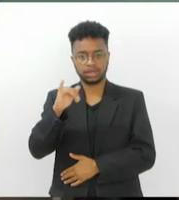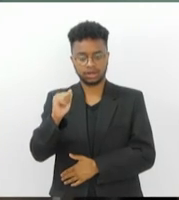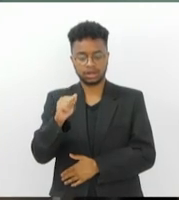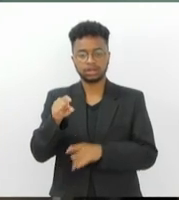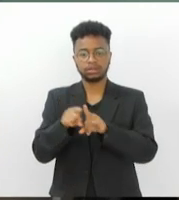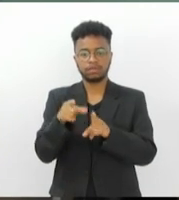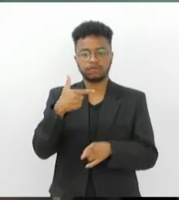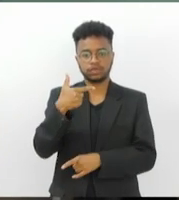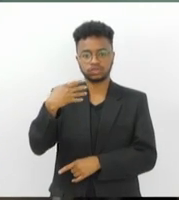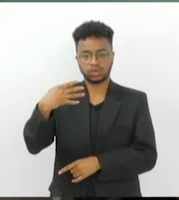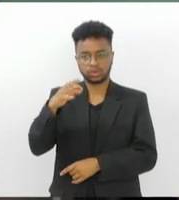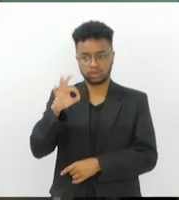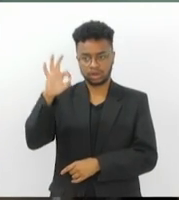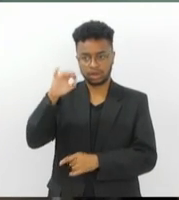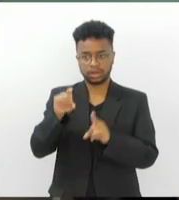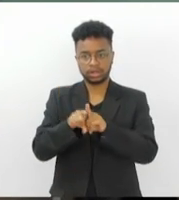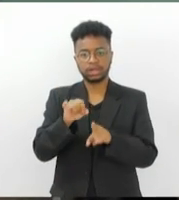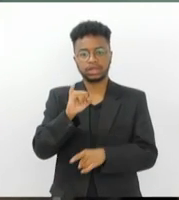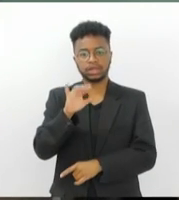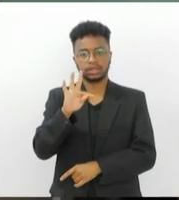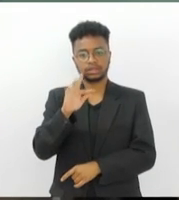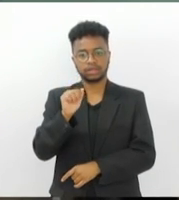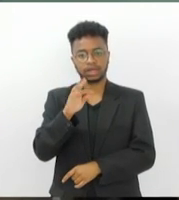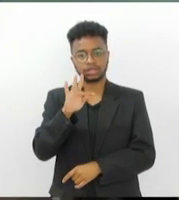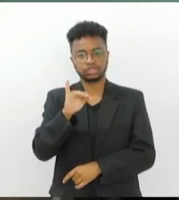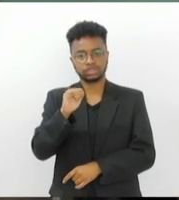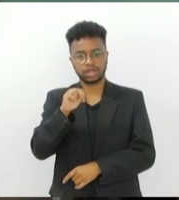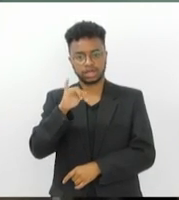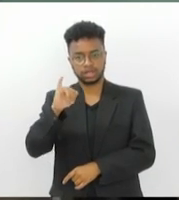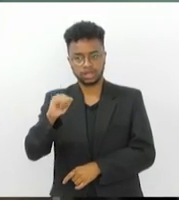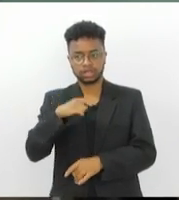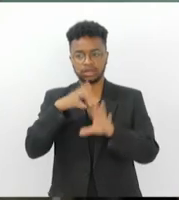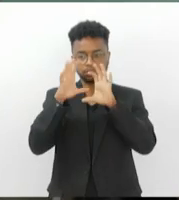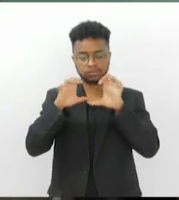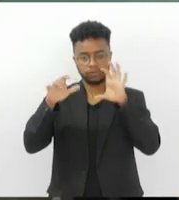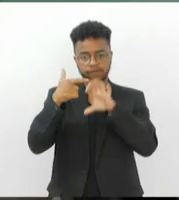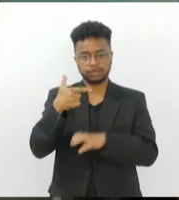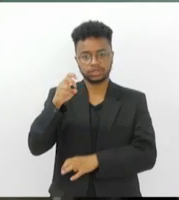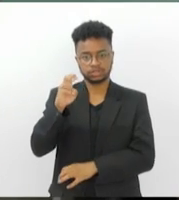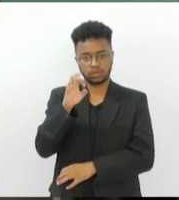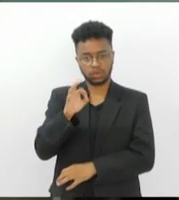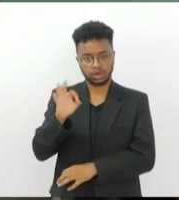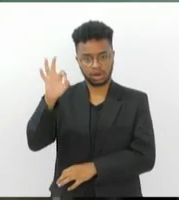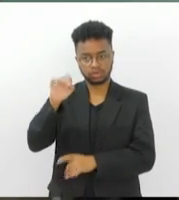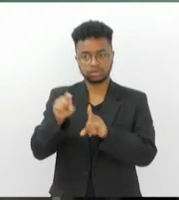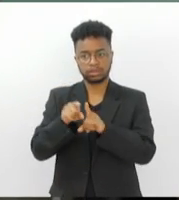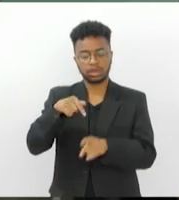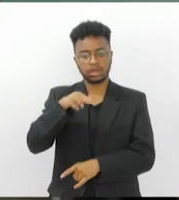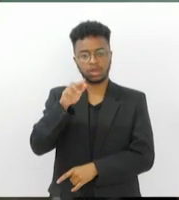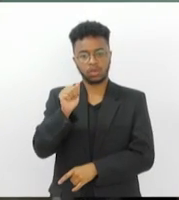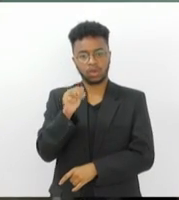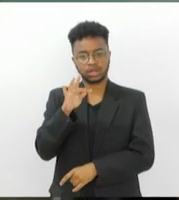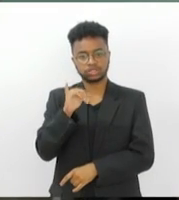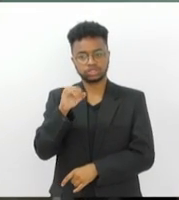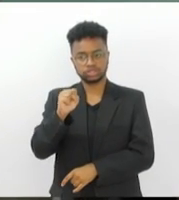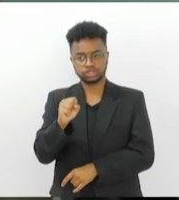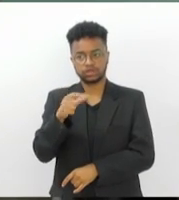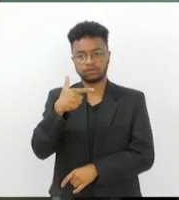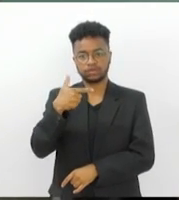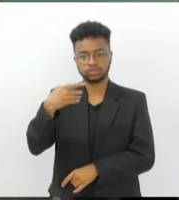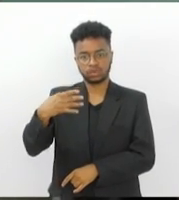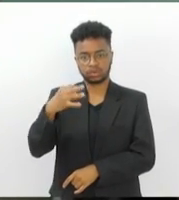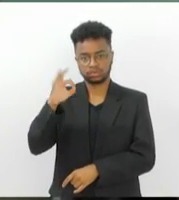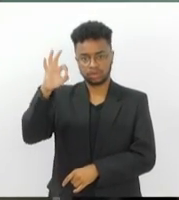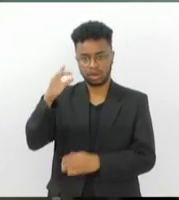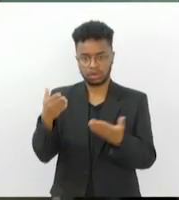24º Itatiaia está nublado 25º e Quatis também nublado 24º nesse